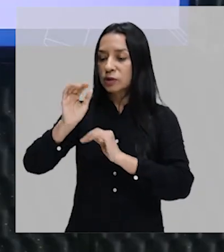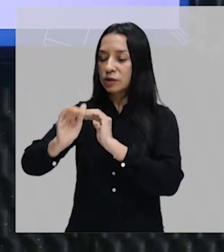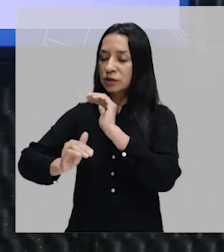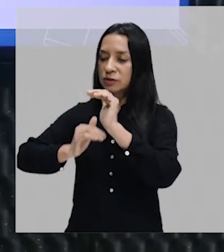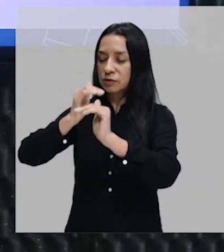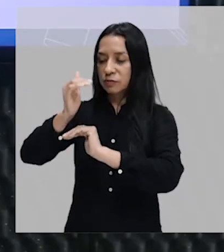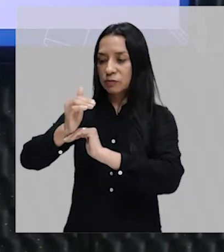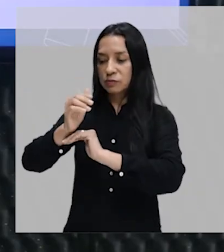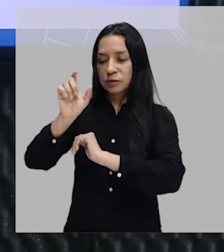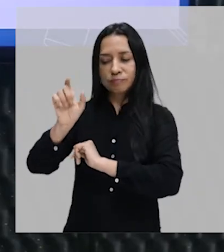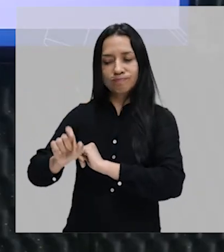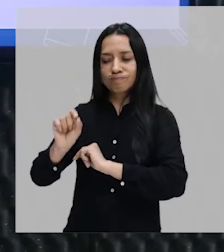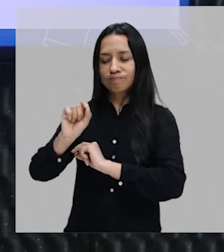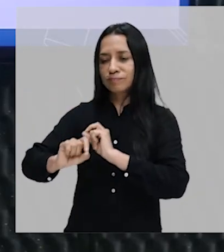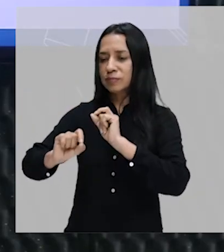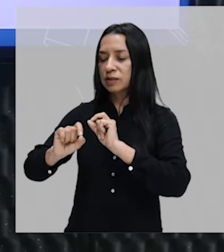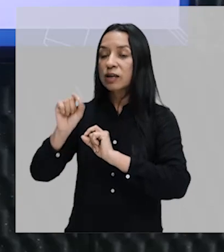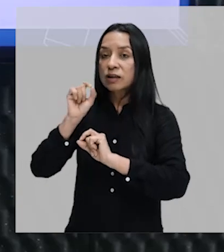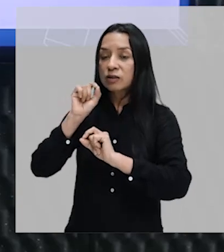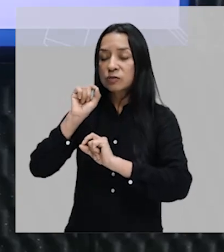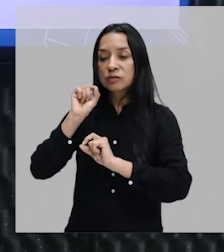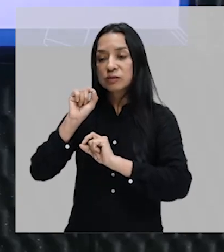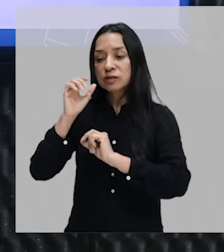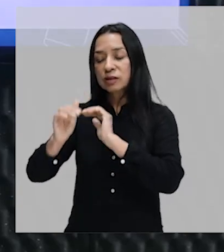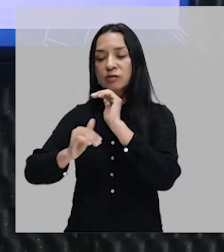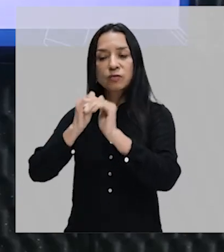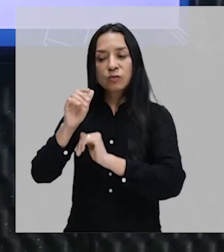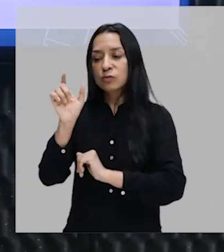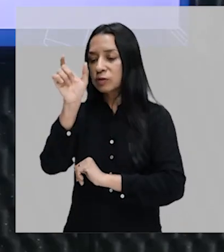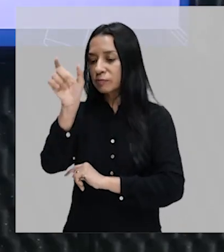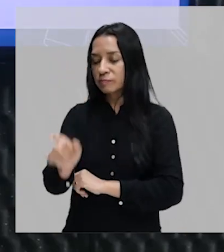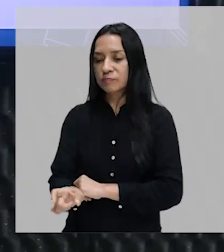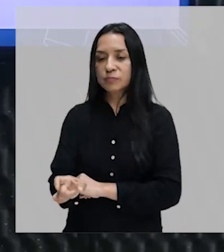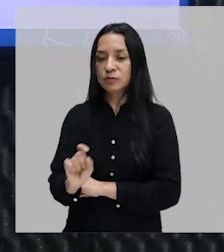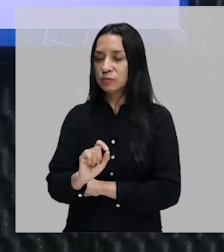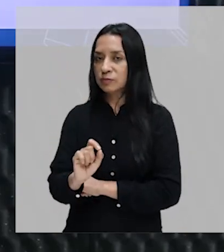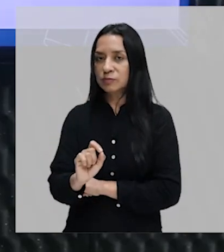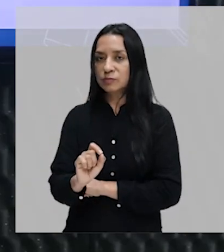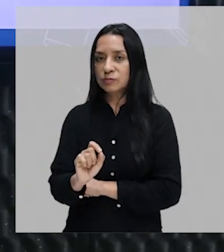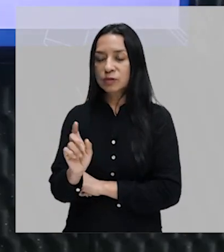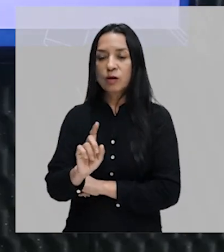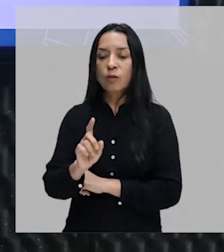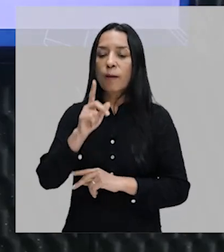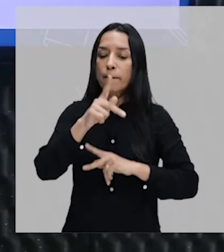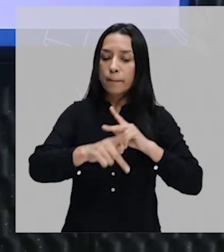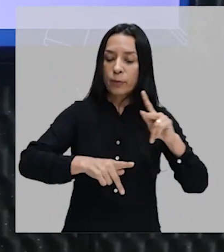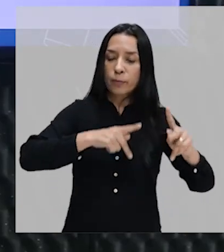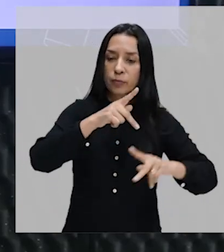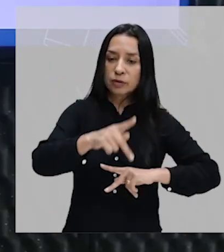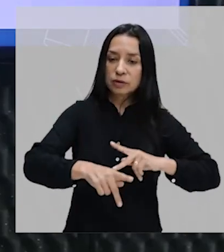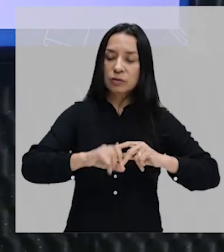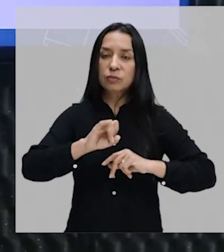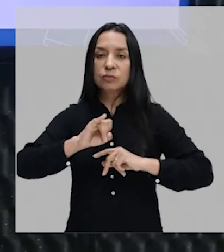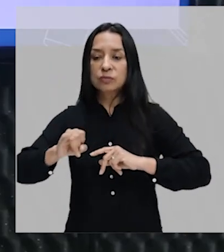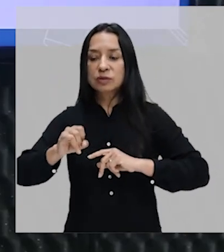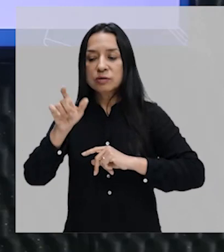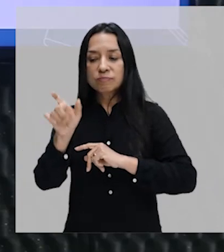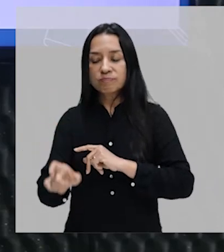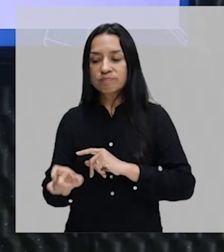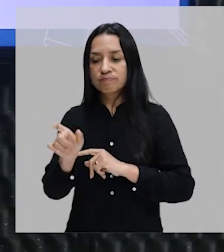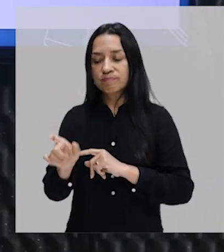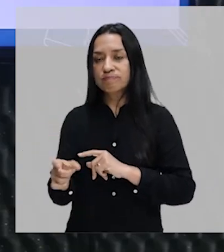é o indivíduo, segundo a teoria sintética. E quem evolui é a população, tá? Se esse indivíduo